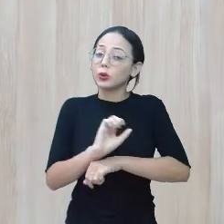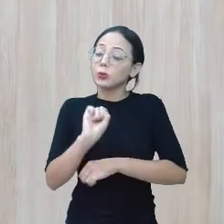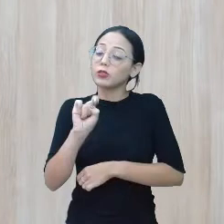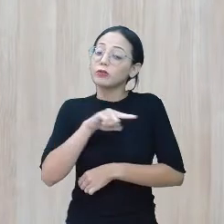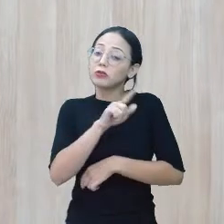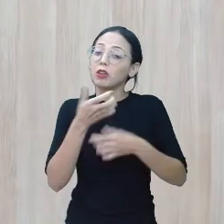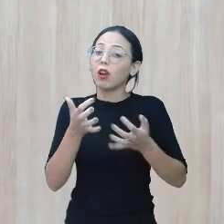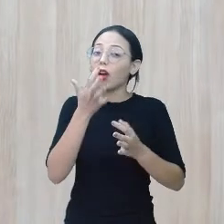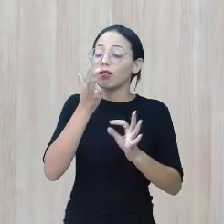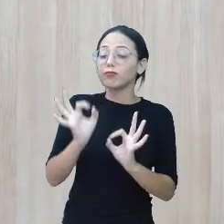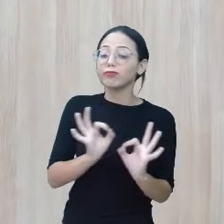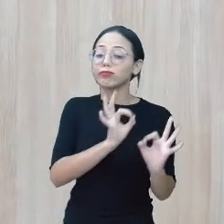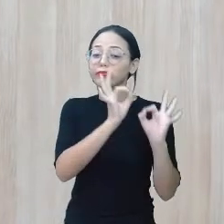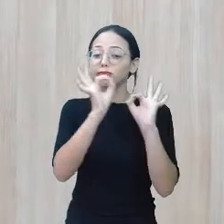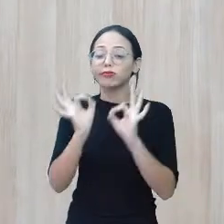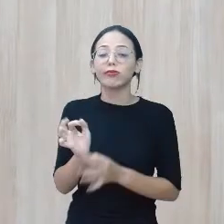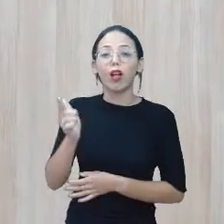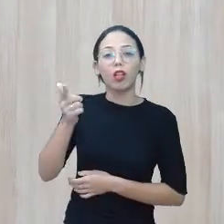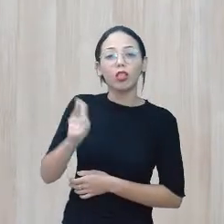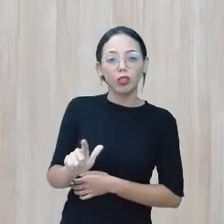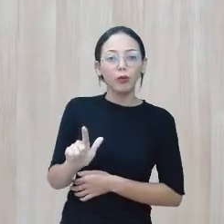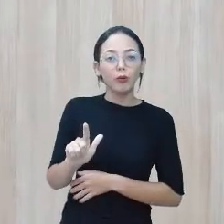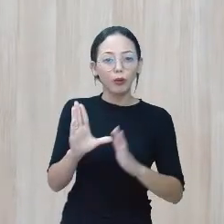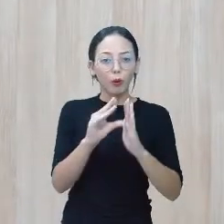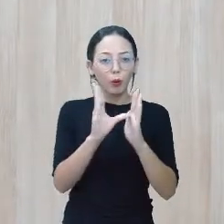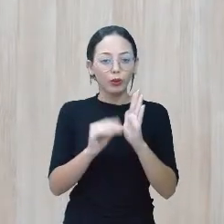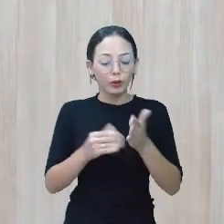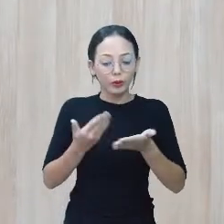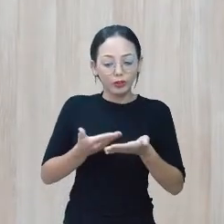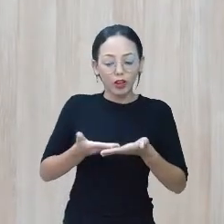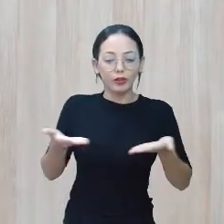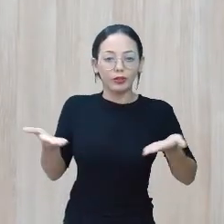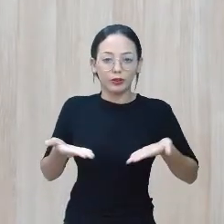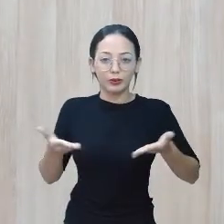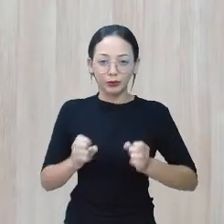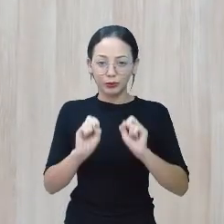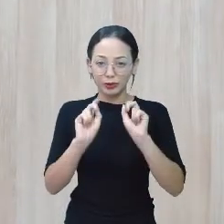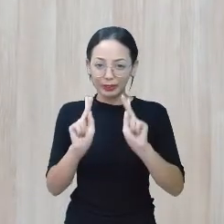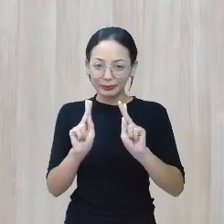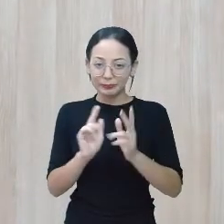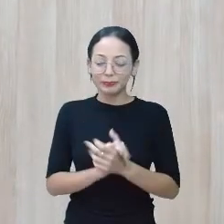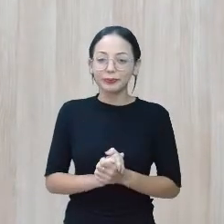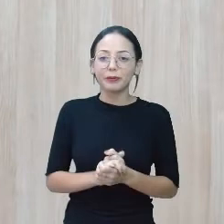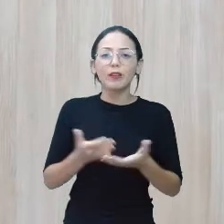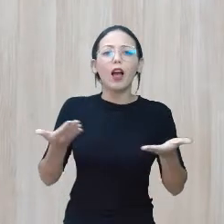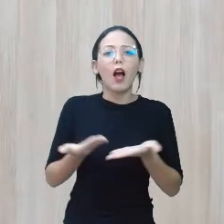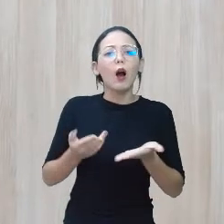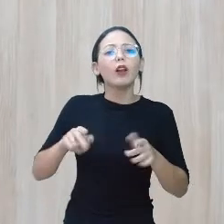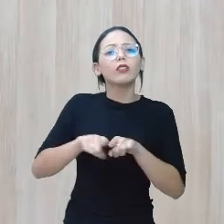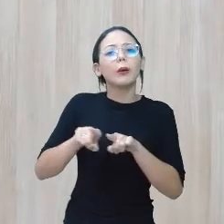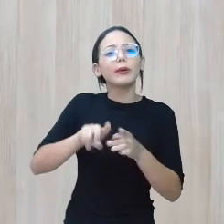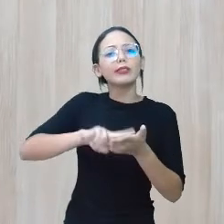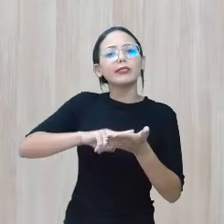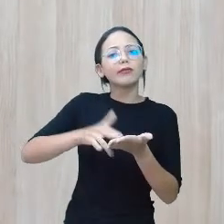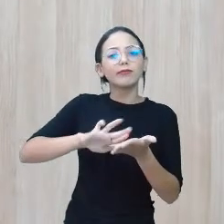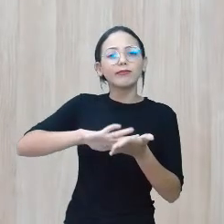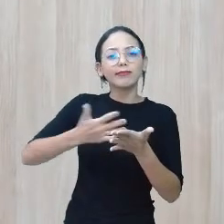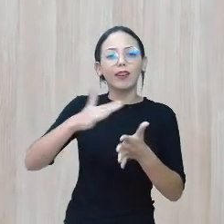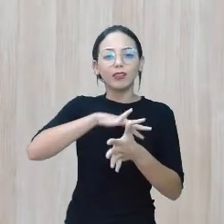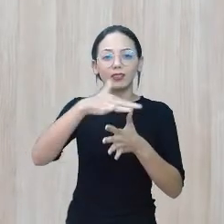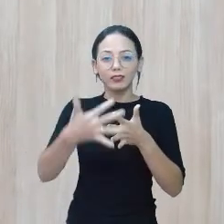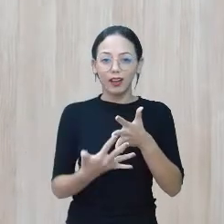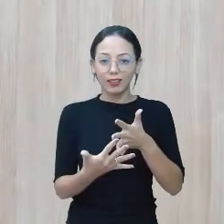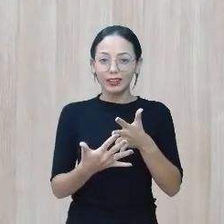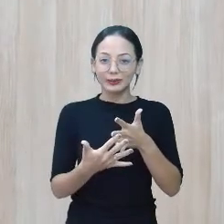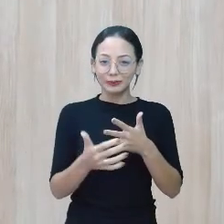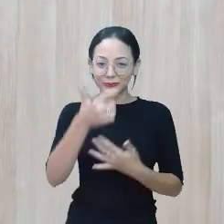queira reassistir e rever o conteúdo que vai ser abordado na aula de hoje, tá certo? A nossa aula será traduzida simultaneamente para a língua brasileira de sinais